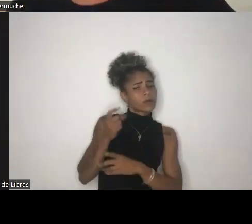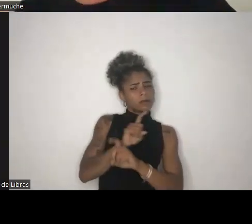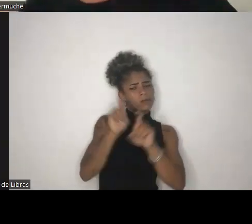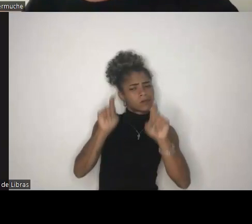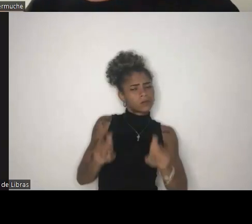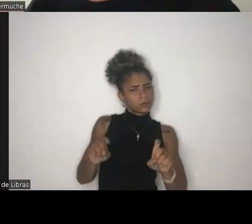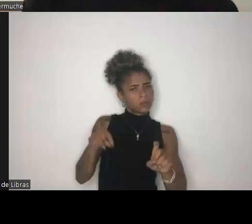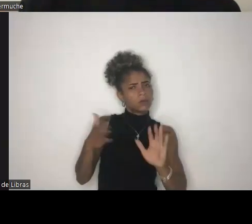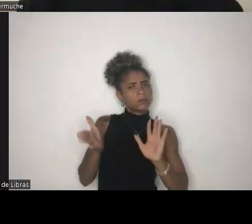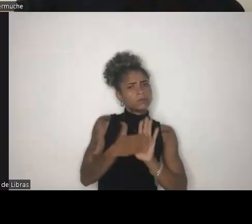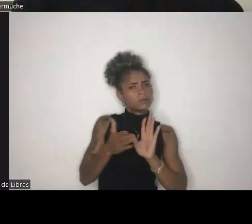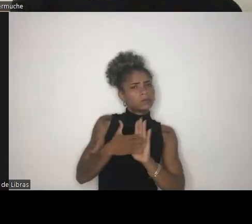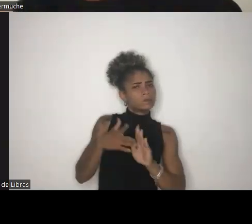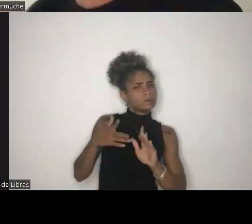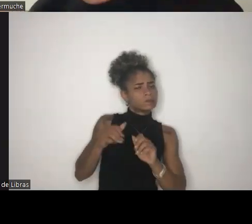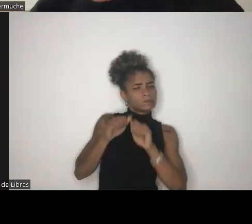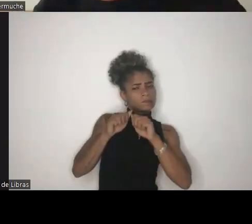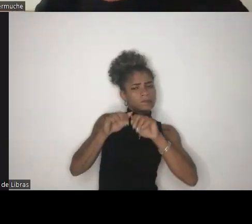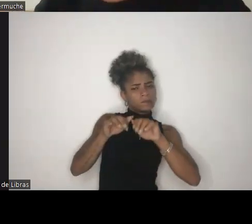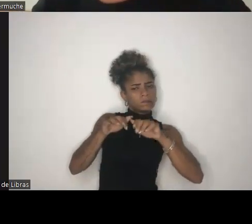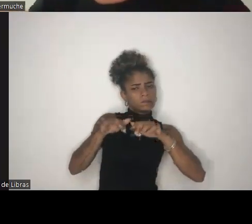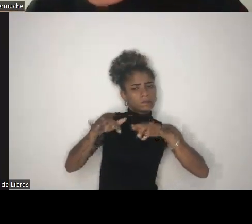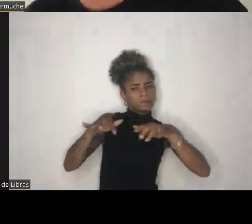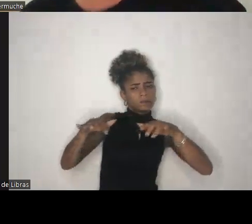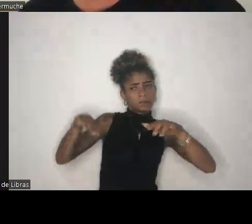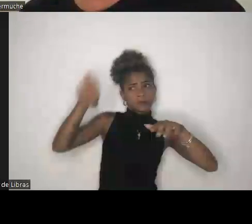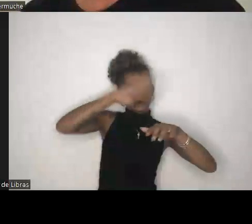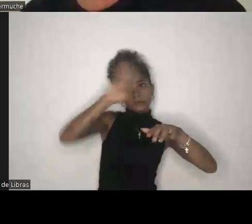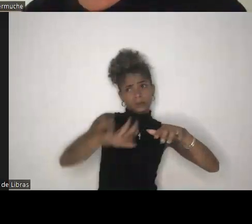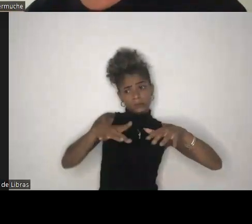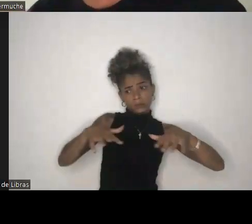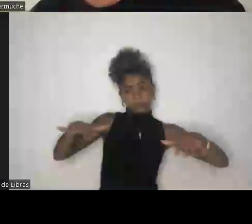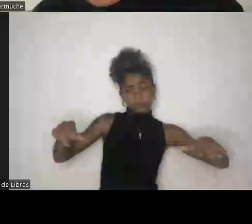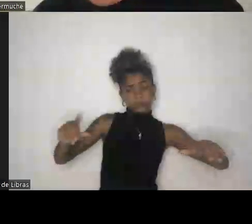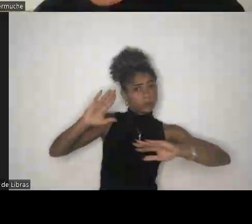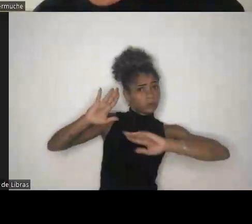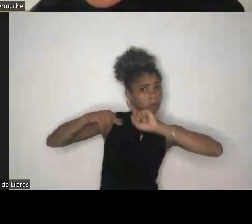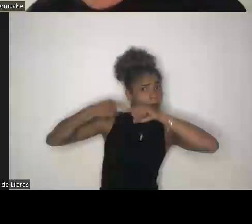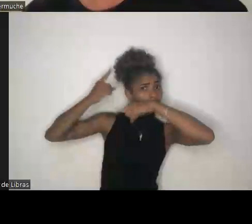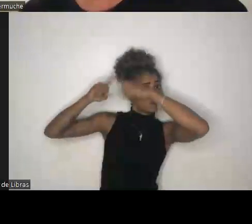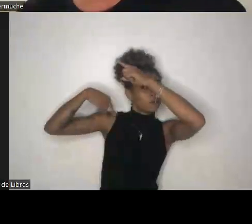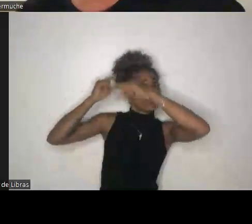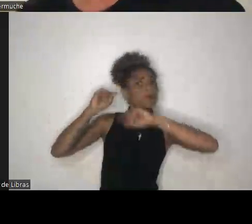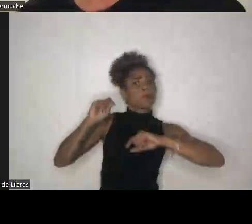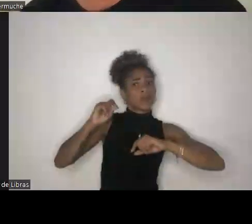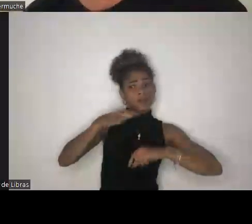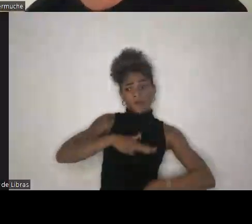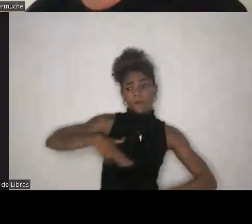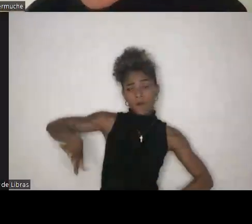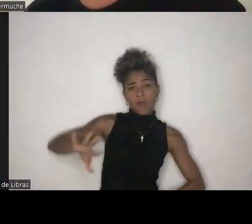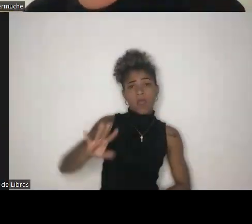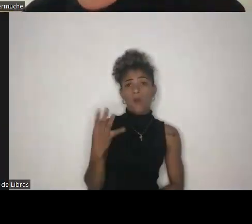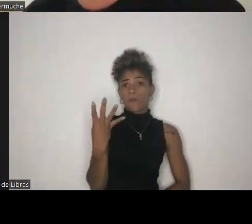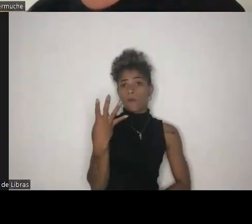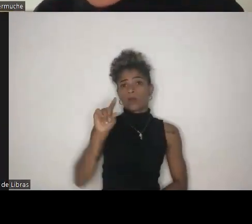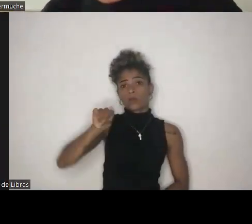de expansão Nacional o projeto ele era desenvolver uma área de 4 mil metros quadrados